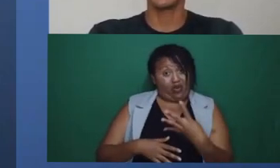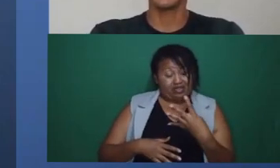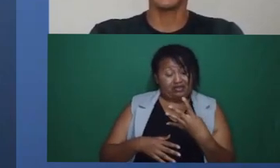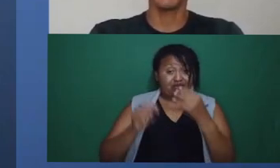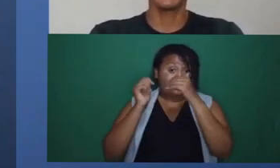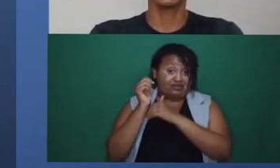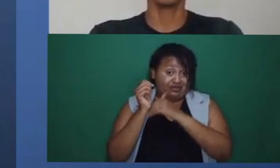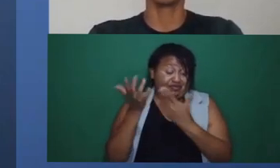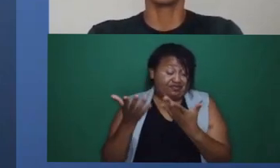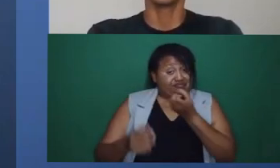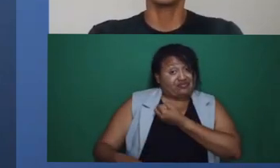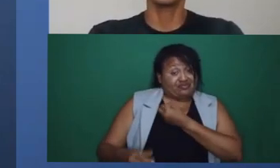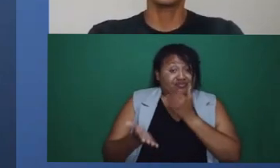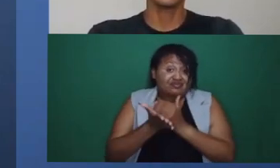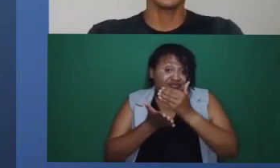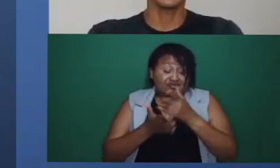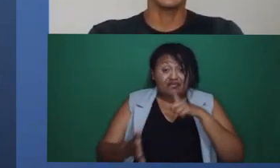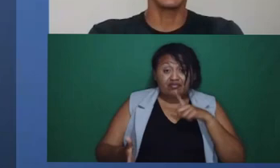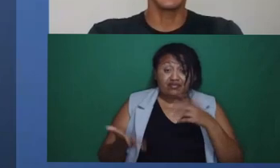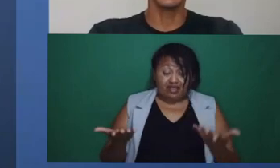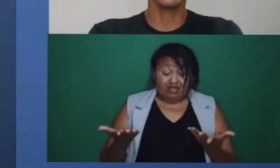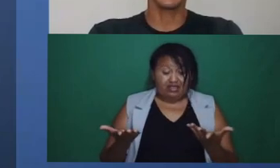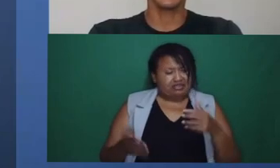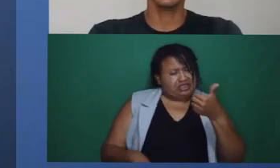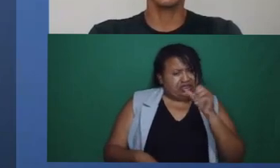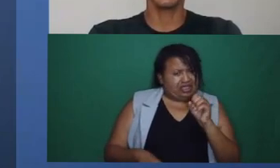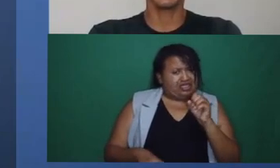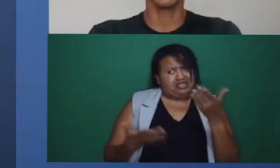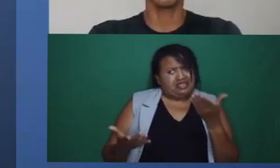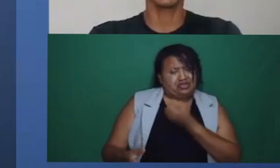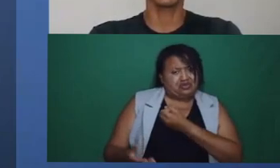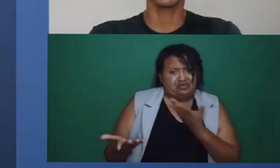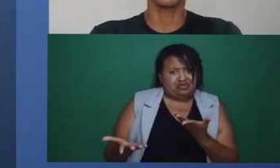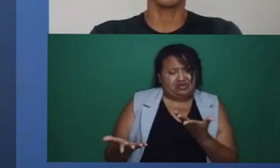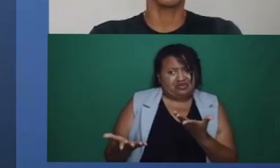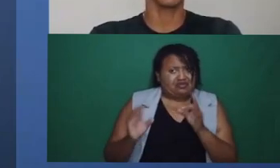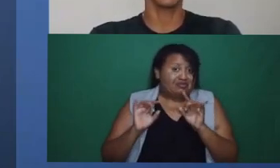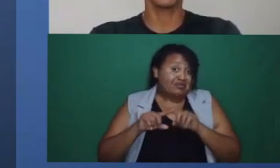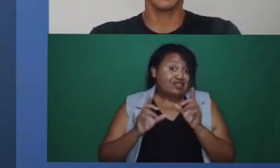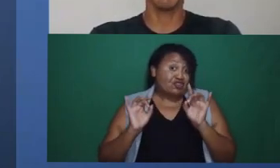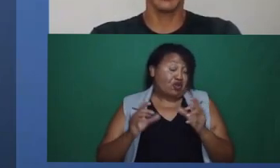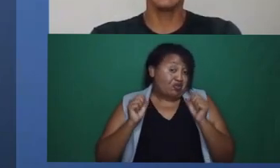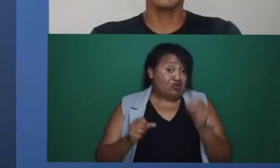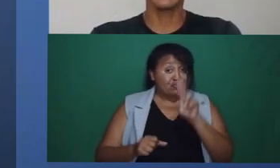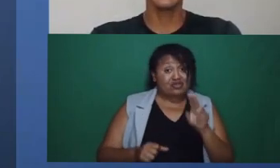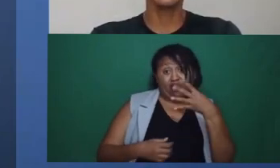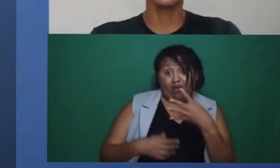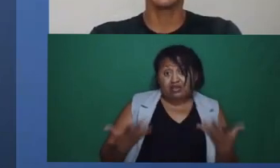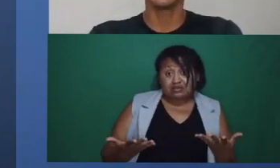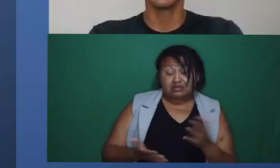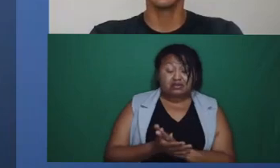dígitos inicialmente e a gente tem 10 algarismos Mas eu só posso usar quatro